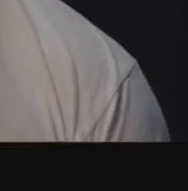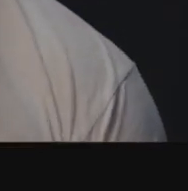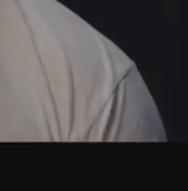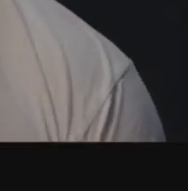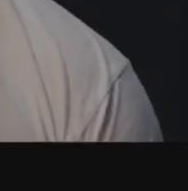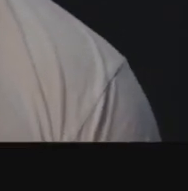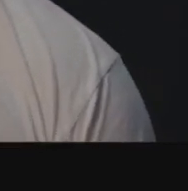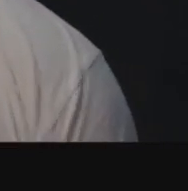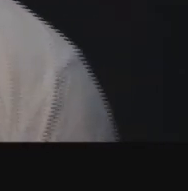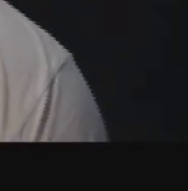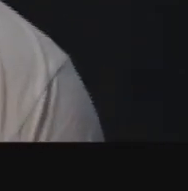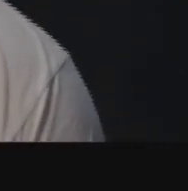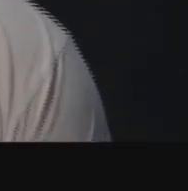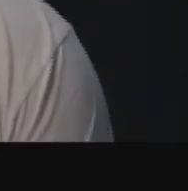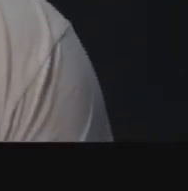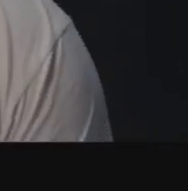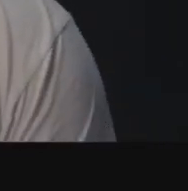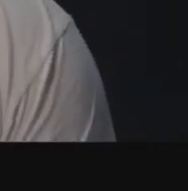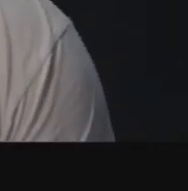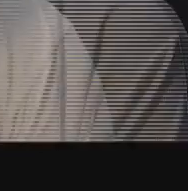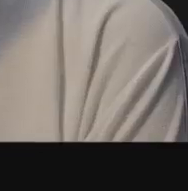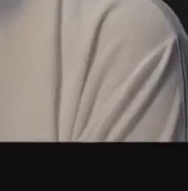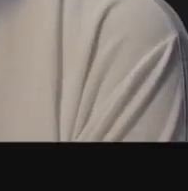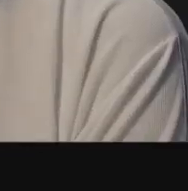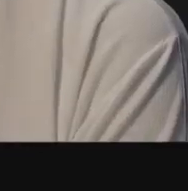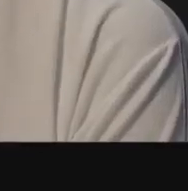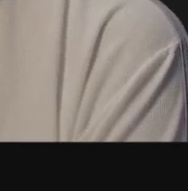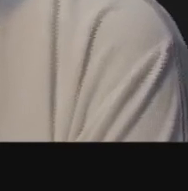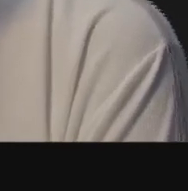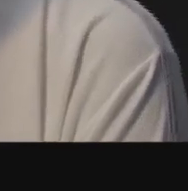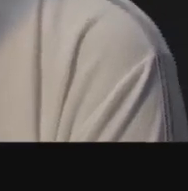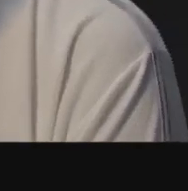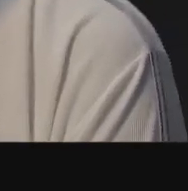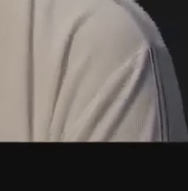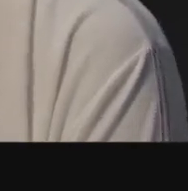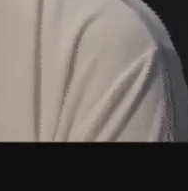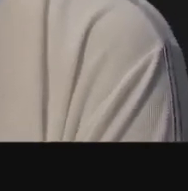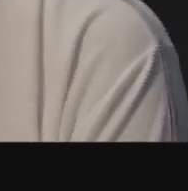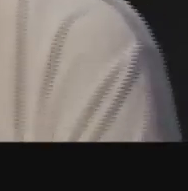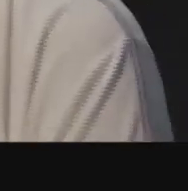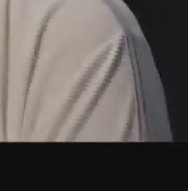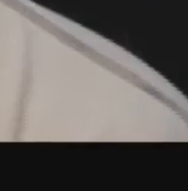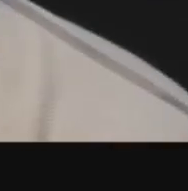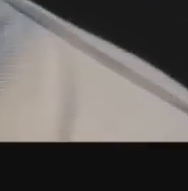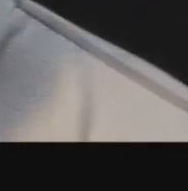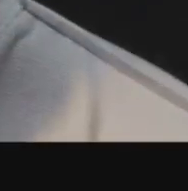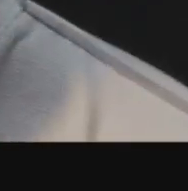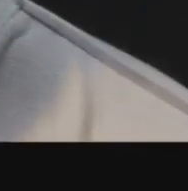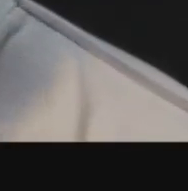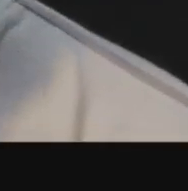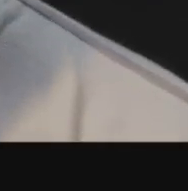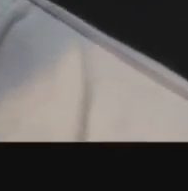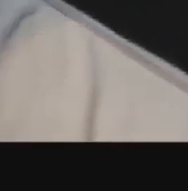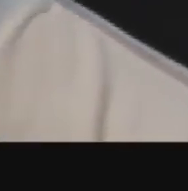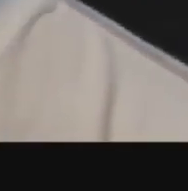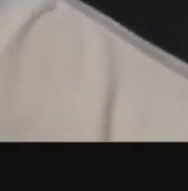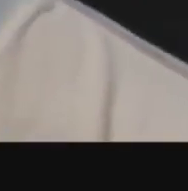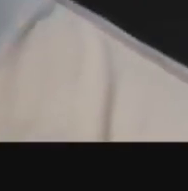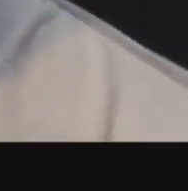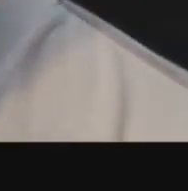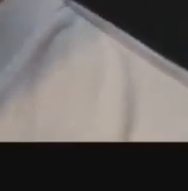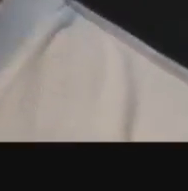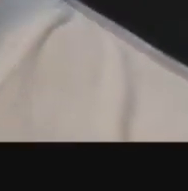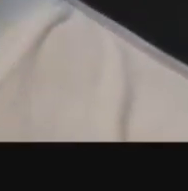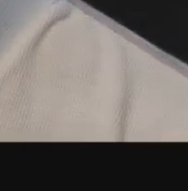foi fundamental que me ajudou a lutar contra a depressão, cara. Remontei o meu estúdio que eu havia fechado e voltei a trabalhar